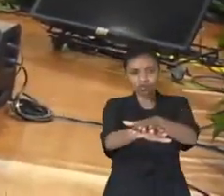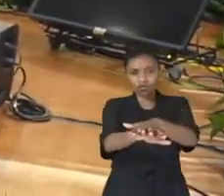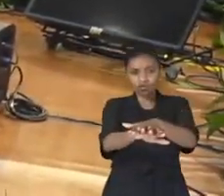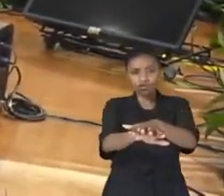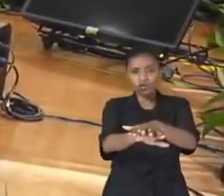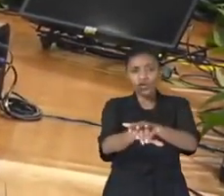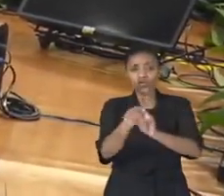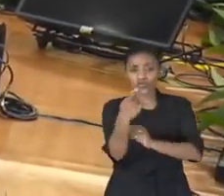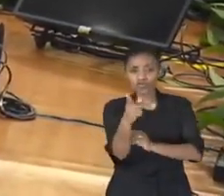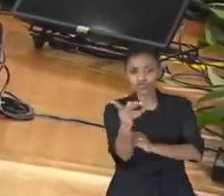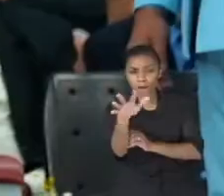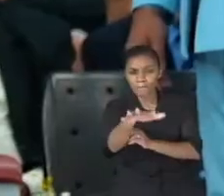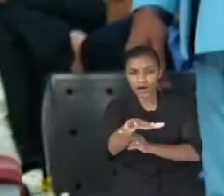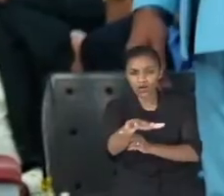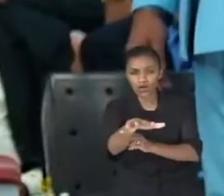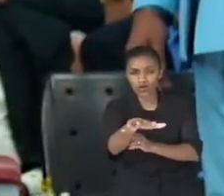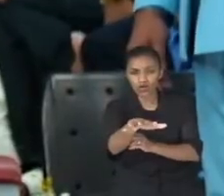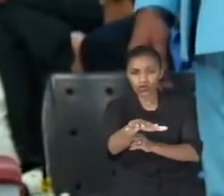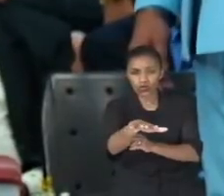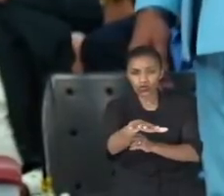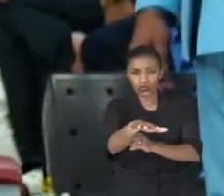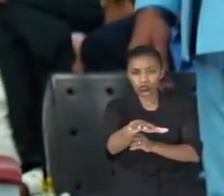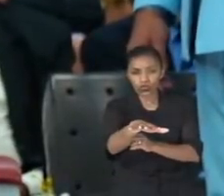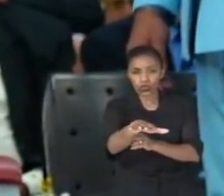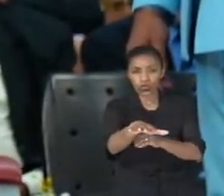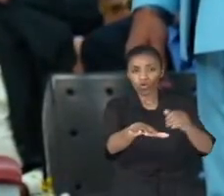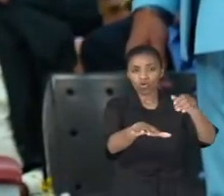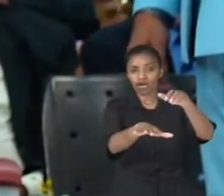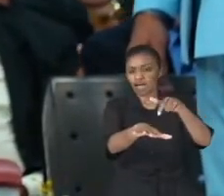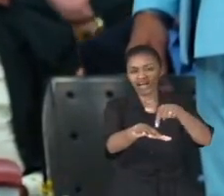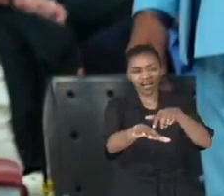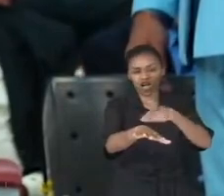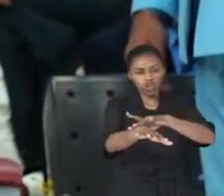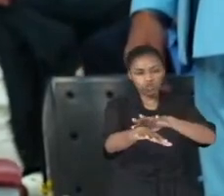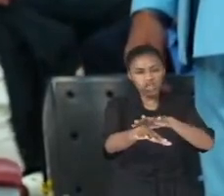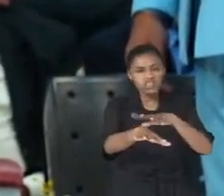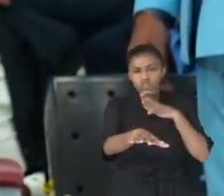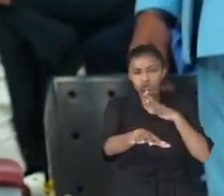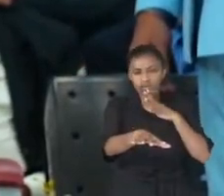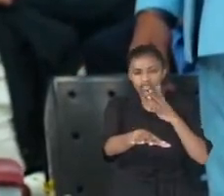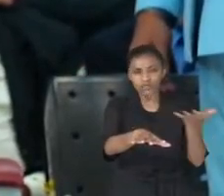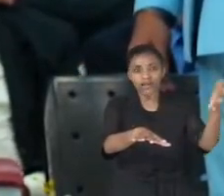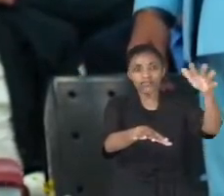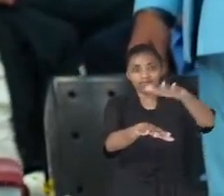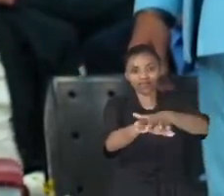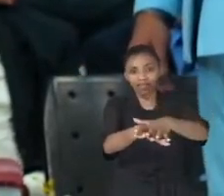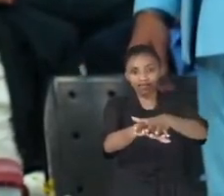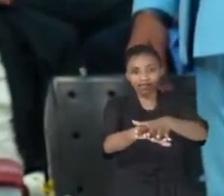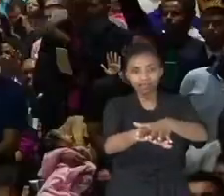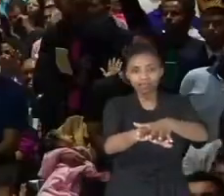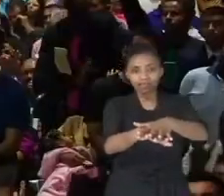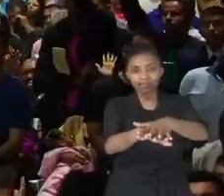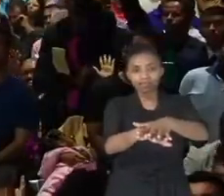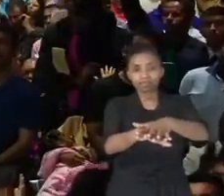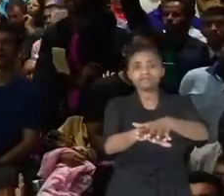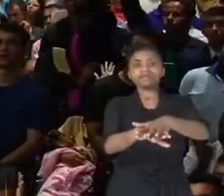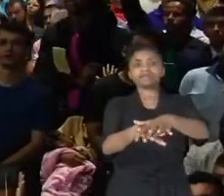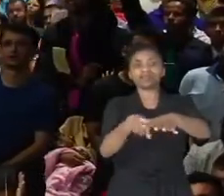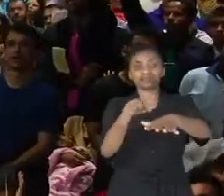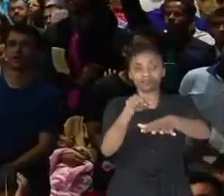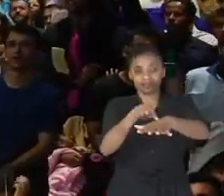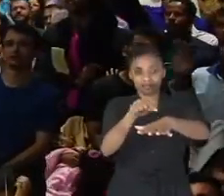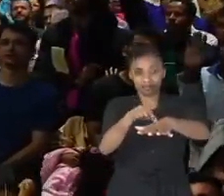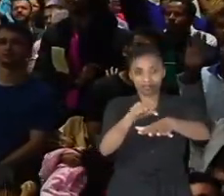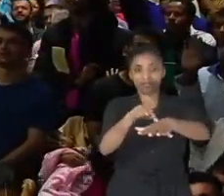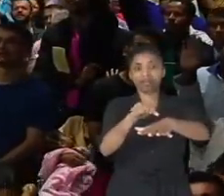Quando você põe a sua mão, a enfermidade não reconhece, mas a dele, a digital que criou o